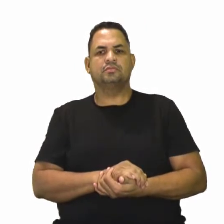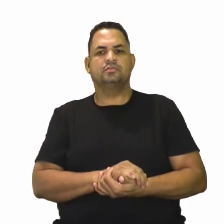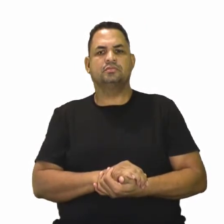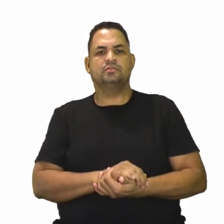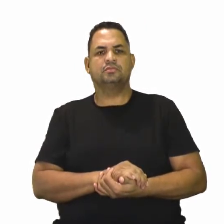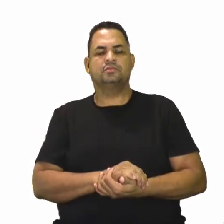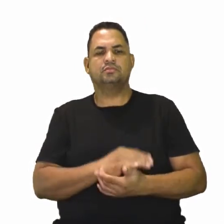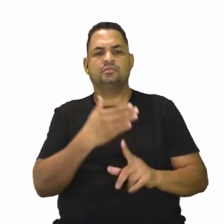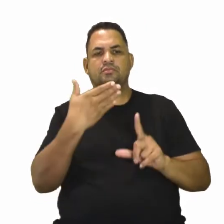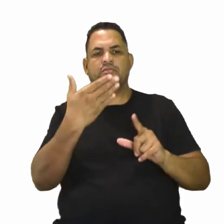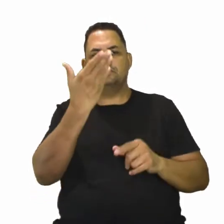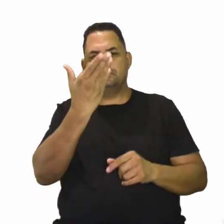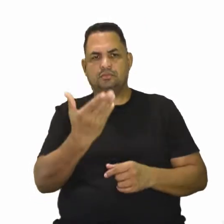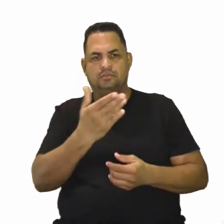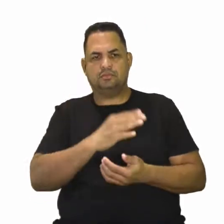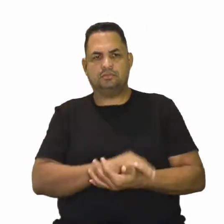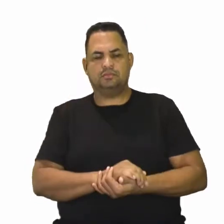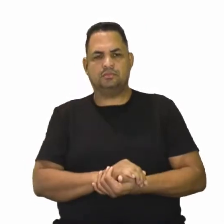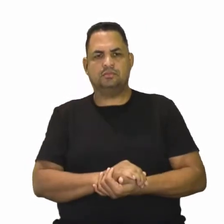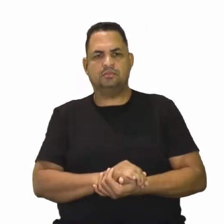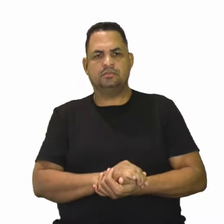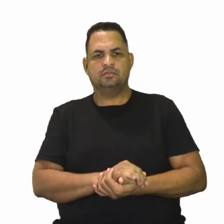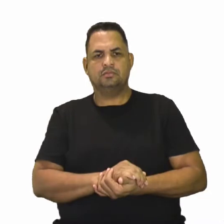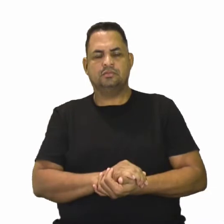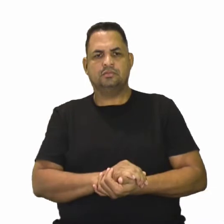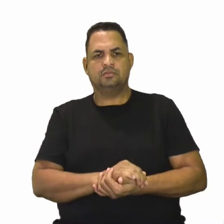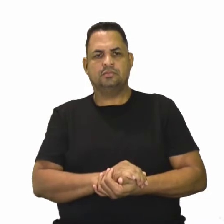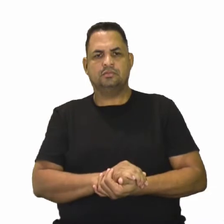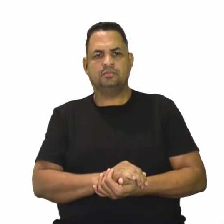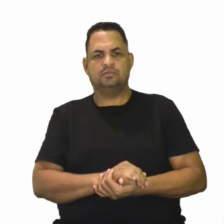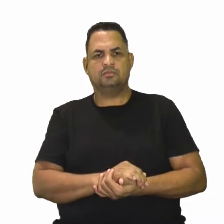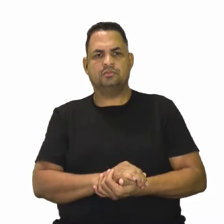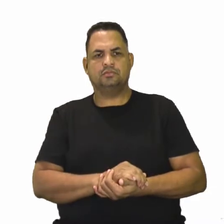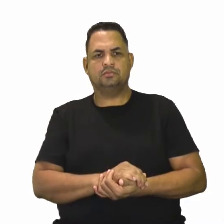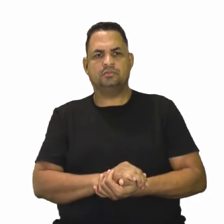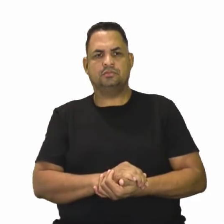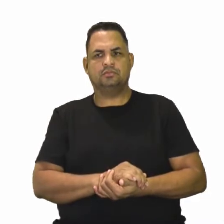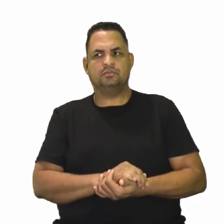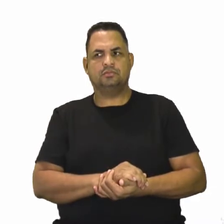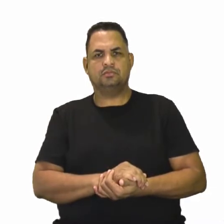Na tela para vocês. Então nós temos aqui, ó,